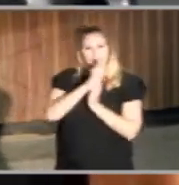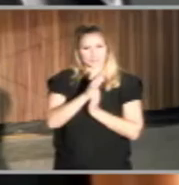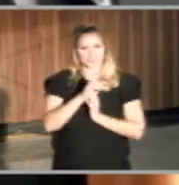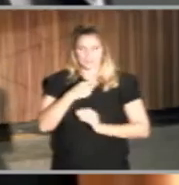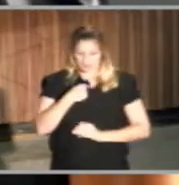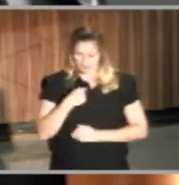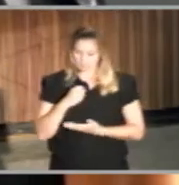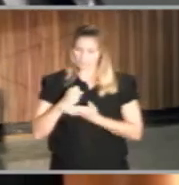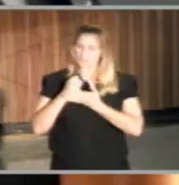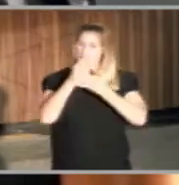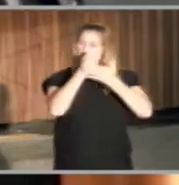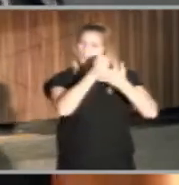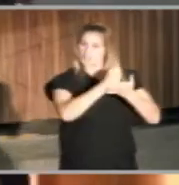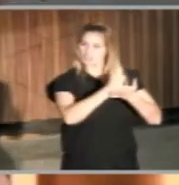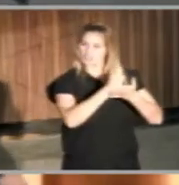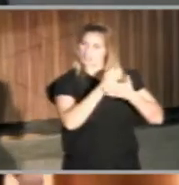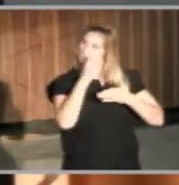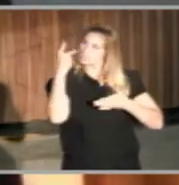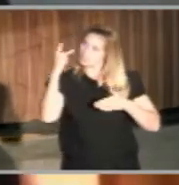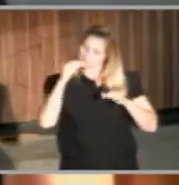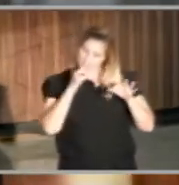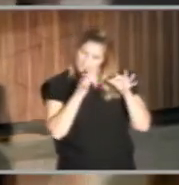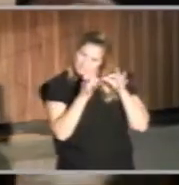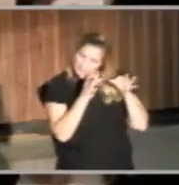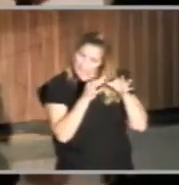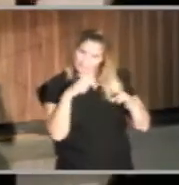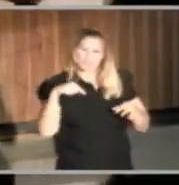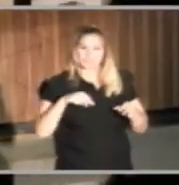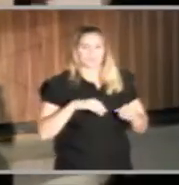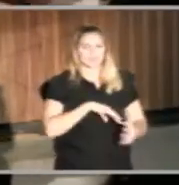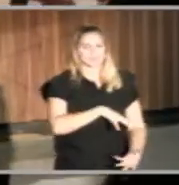dos teus projetos nessa terra.